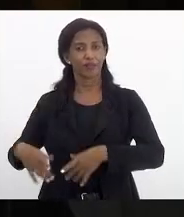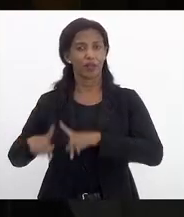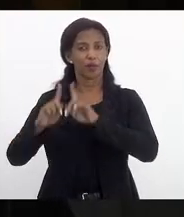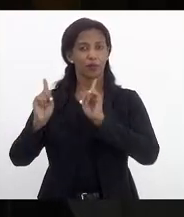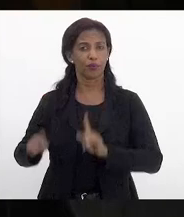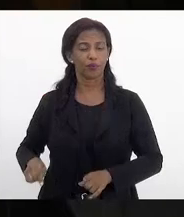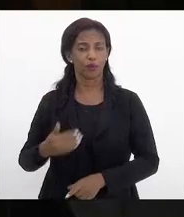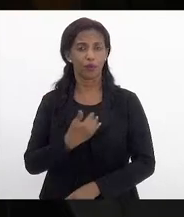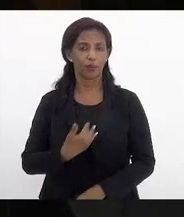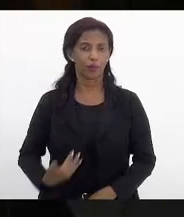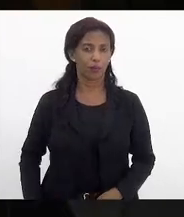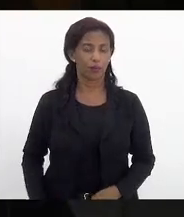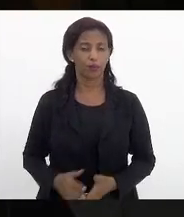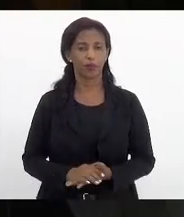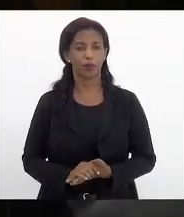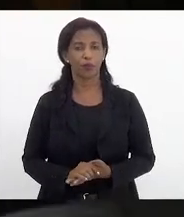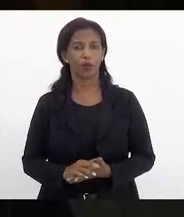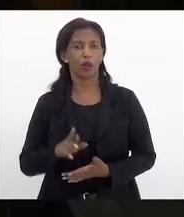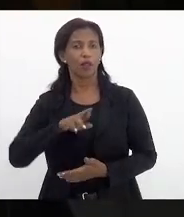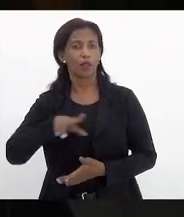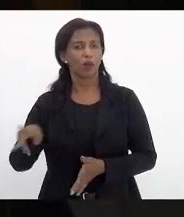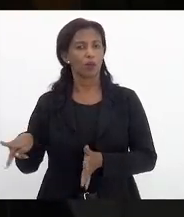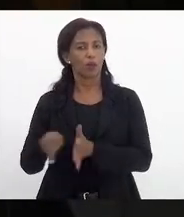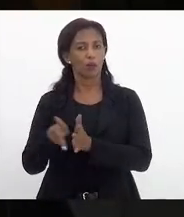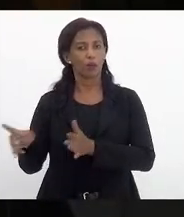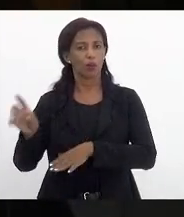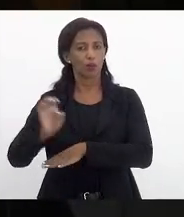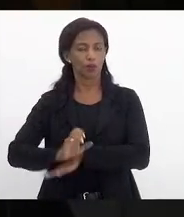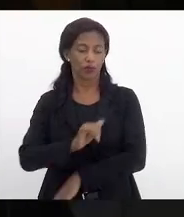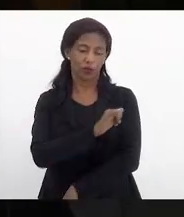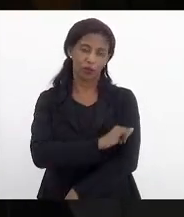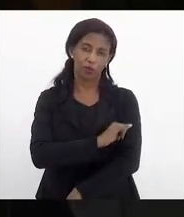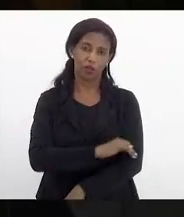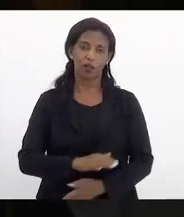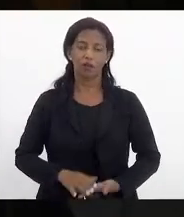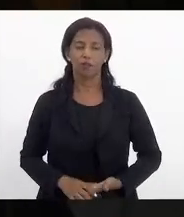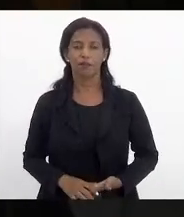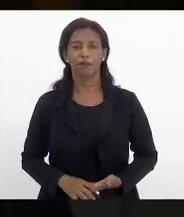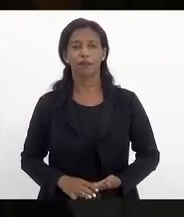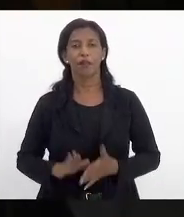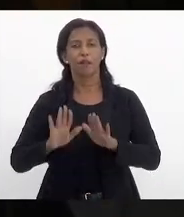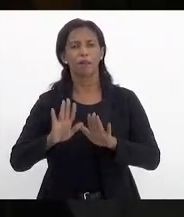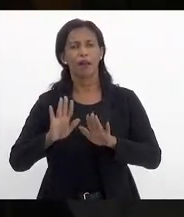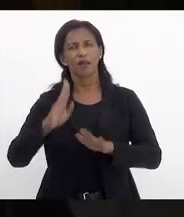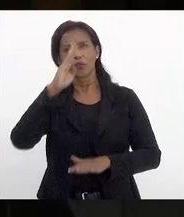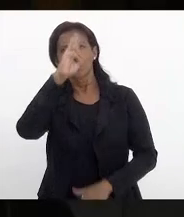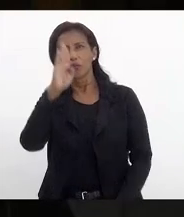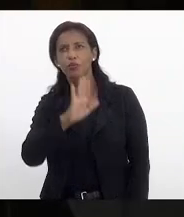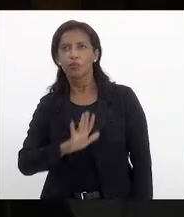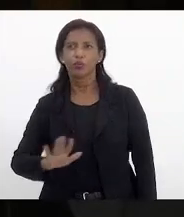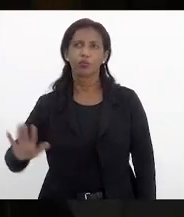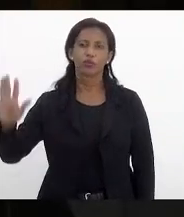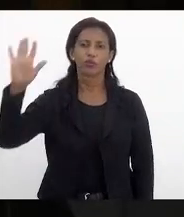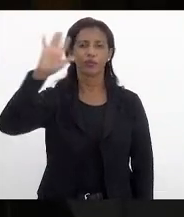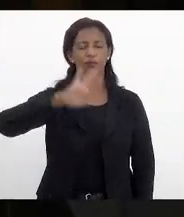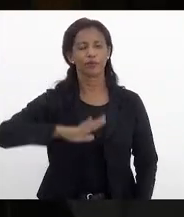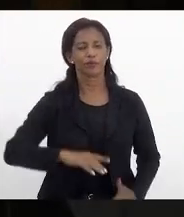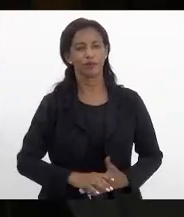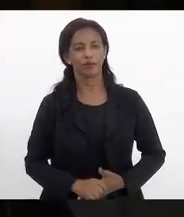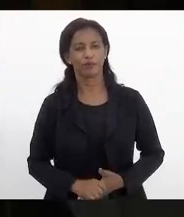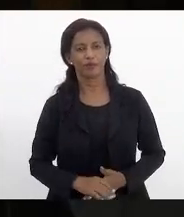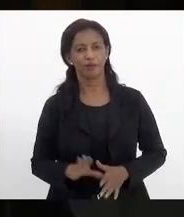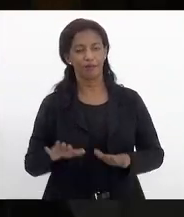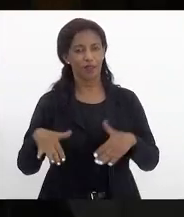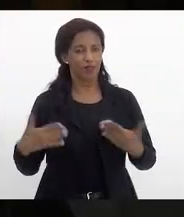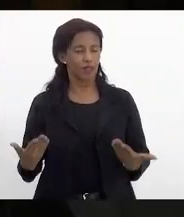funcionalismo público, não somente no Estado do Rio de Janeiro, mas no Brasil inteiro.